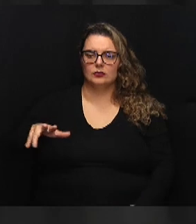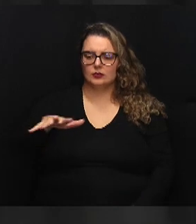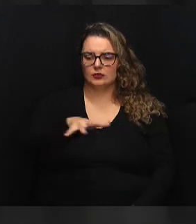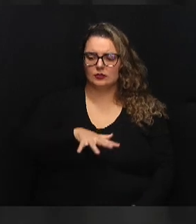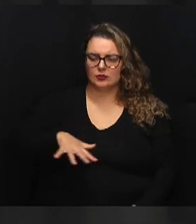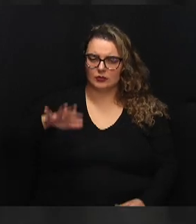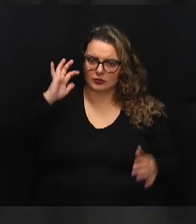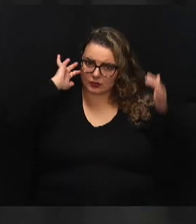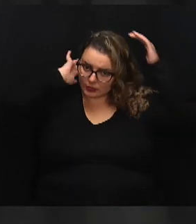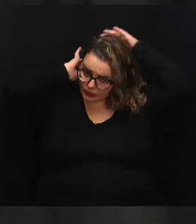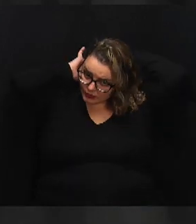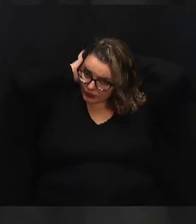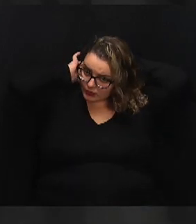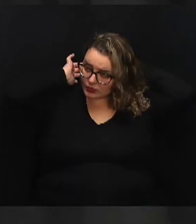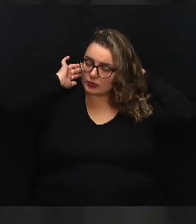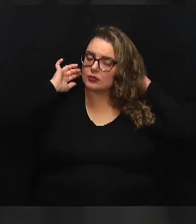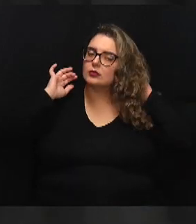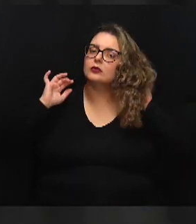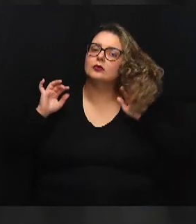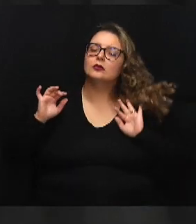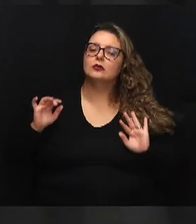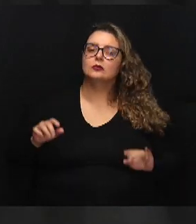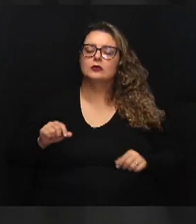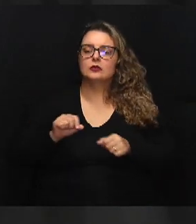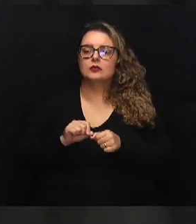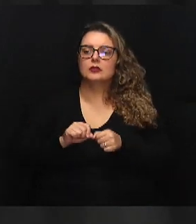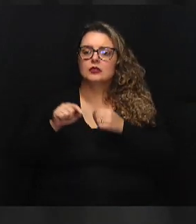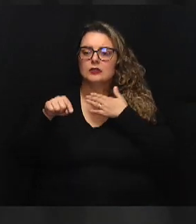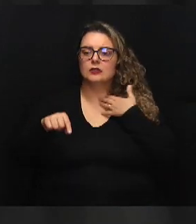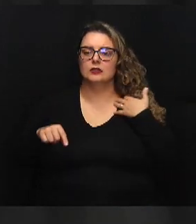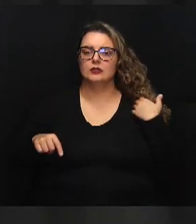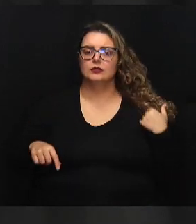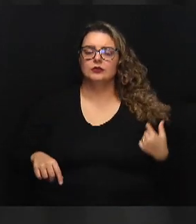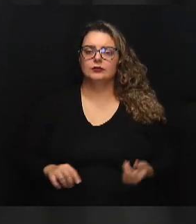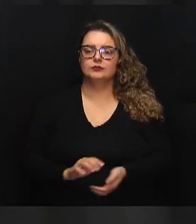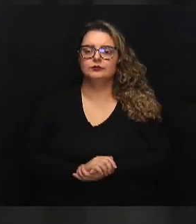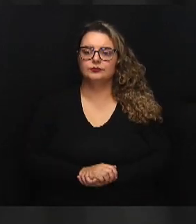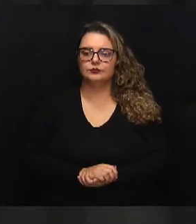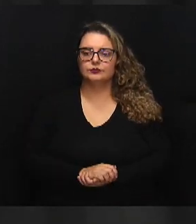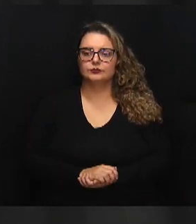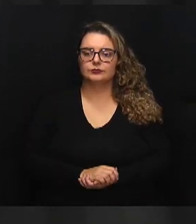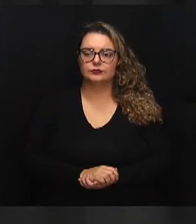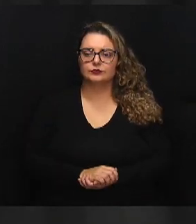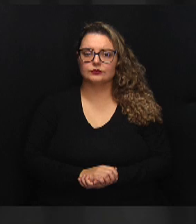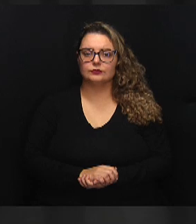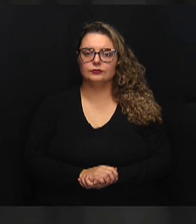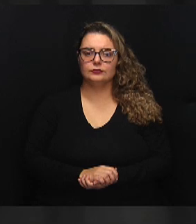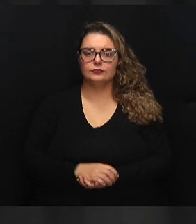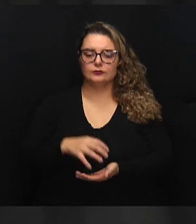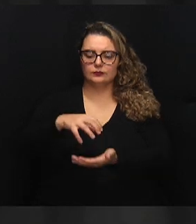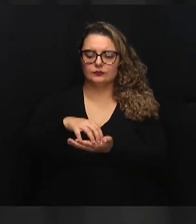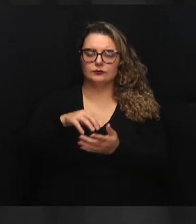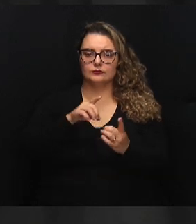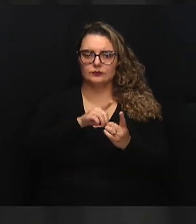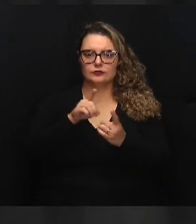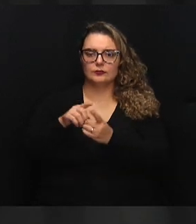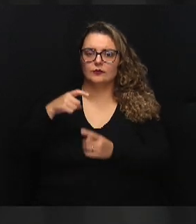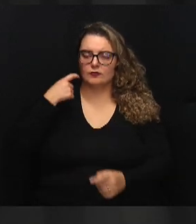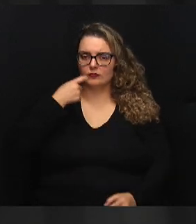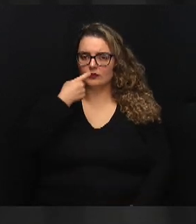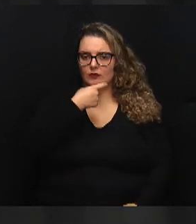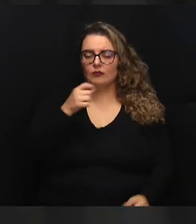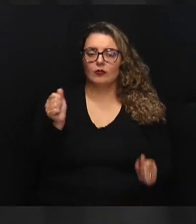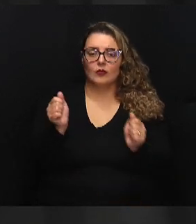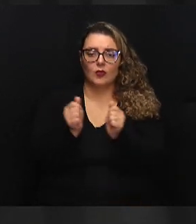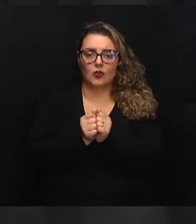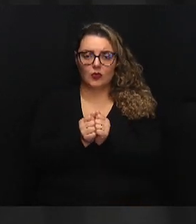para fazer ali uma espécie de uma central de consultório dentário juntamente